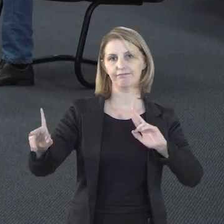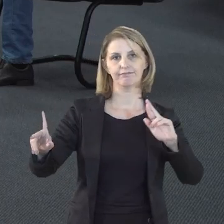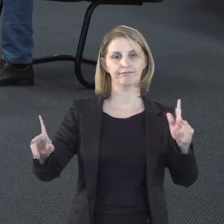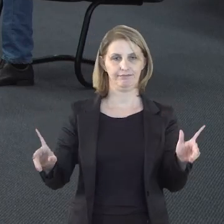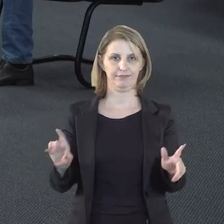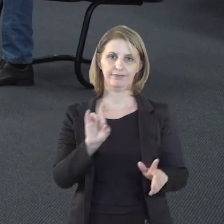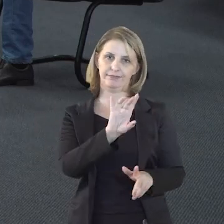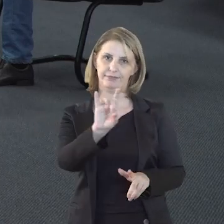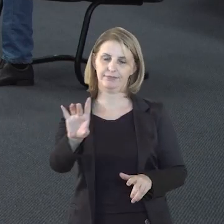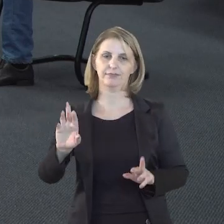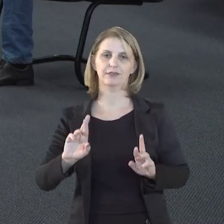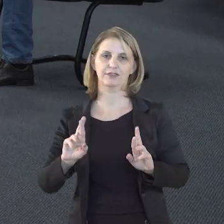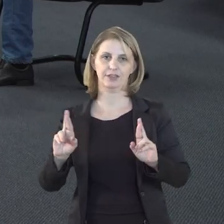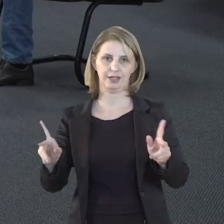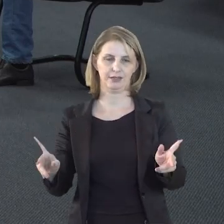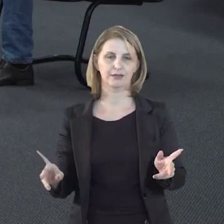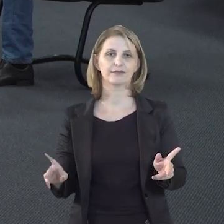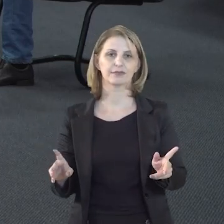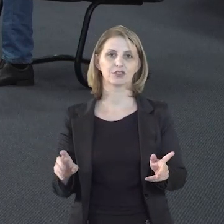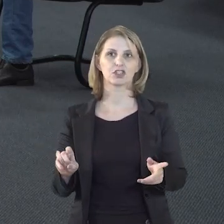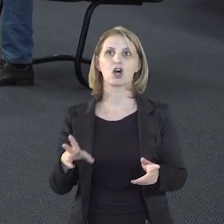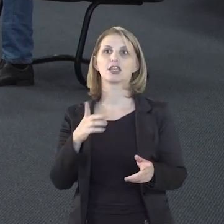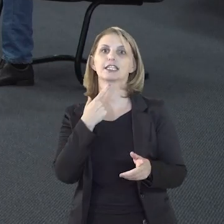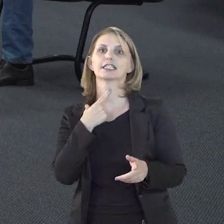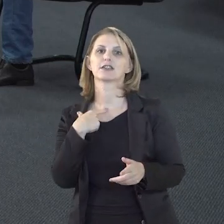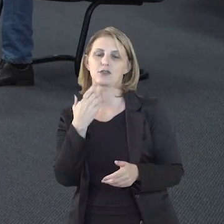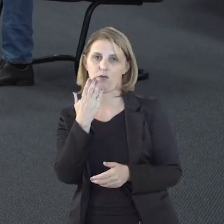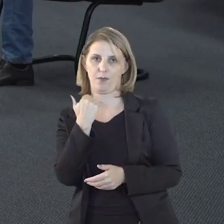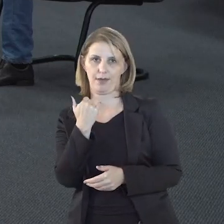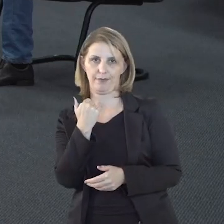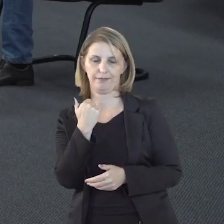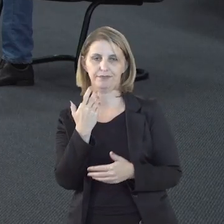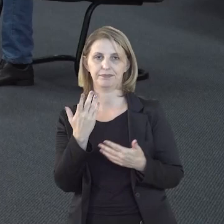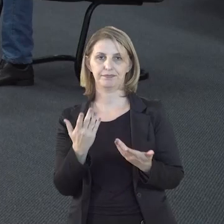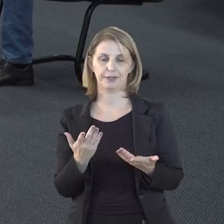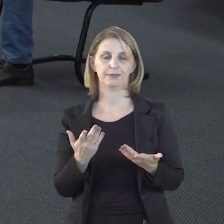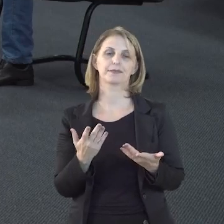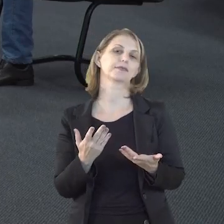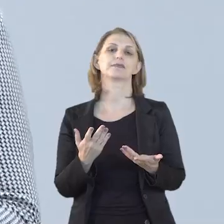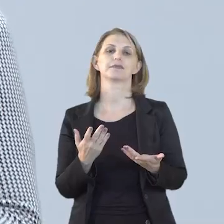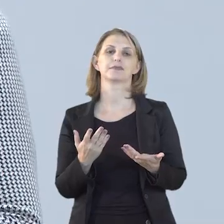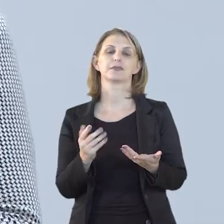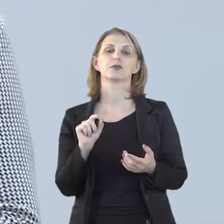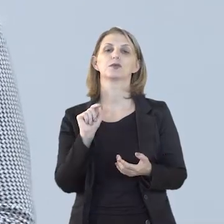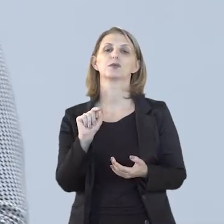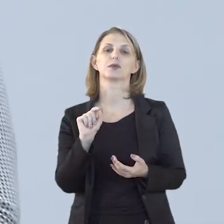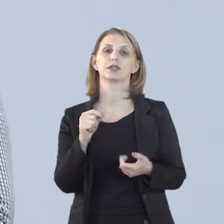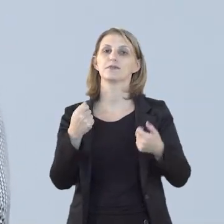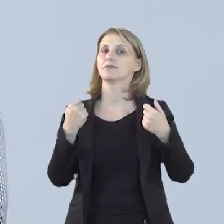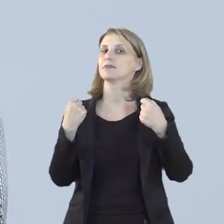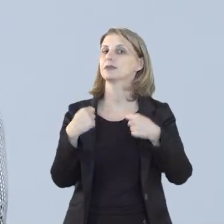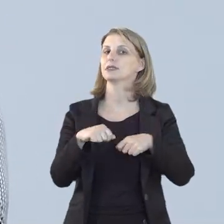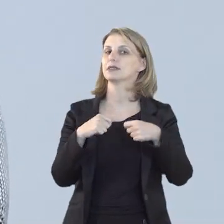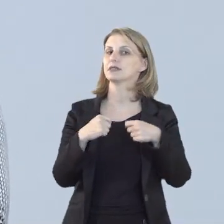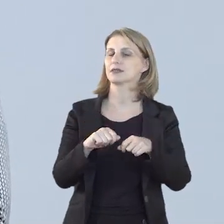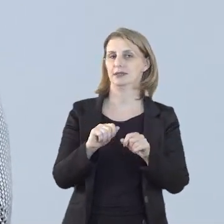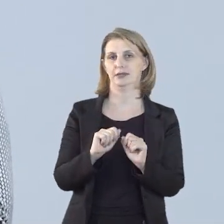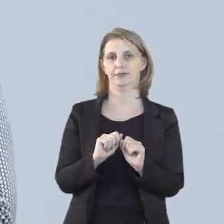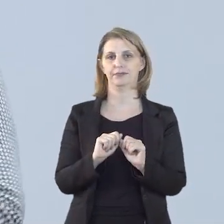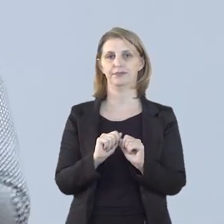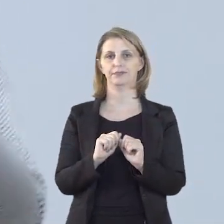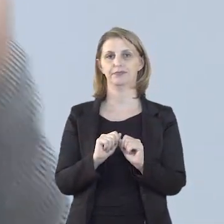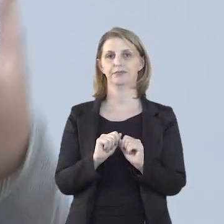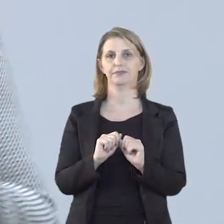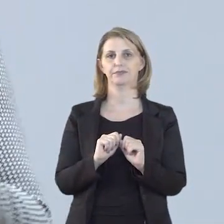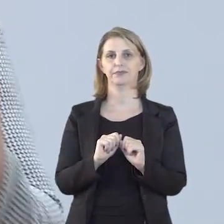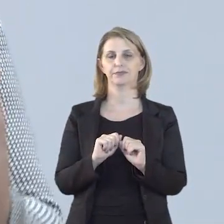tem fome demais, né, não necessariamente é uma fome, mas é uma vontade de comer. E aí,